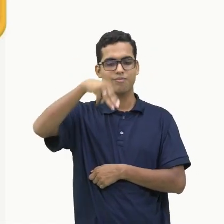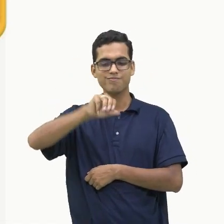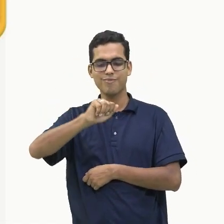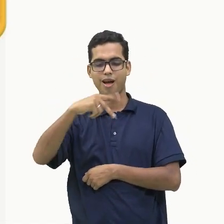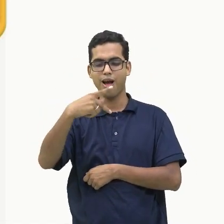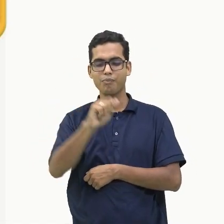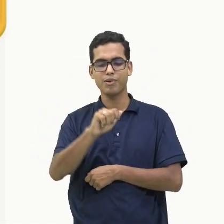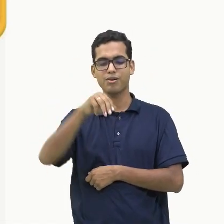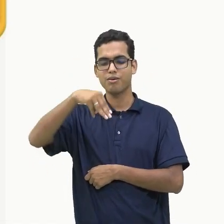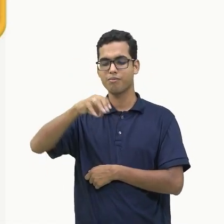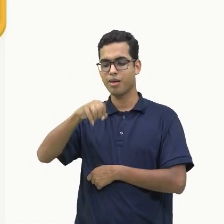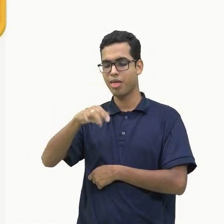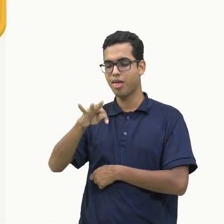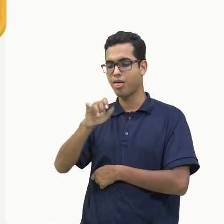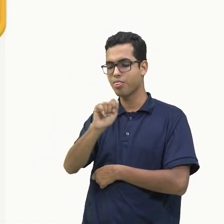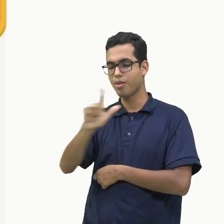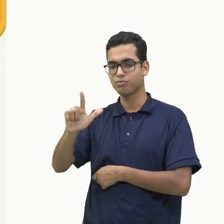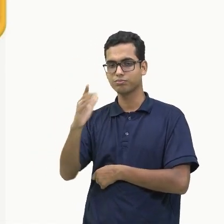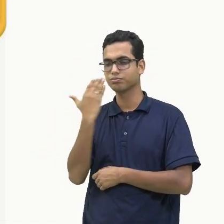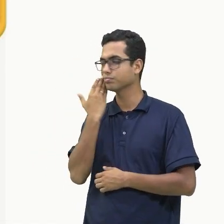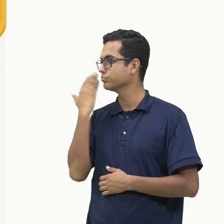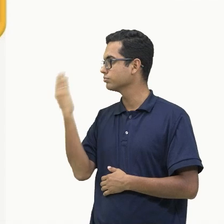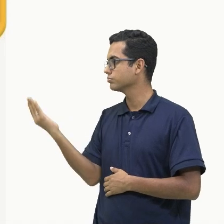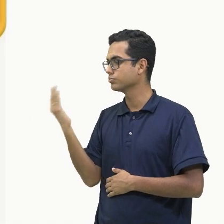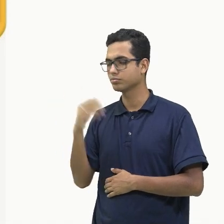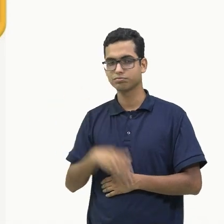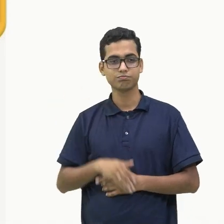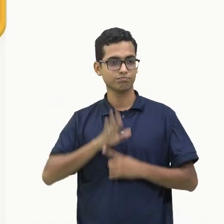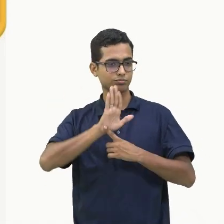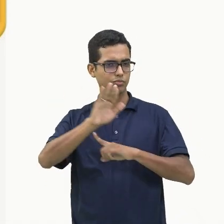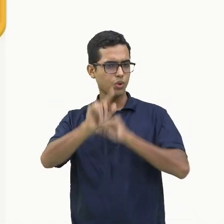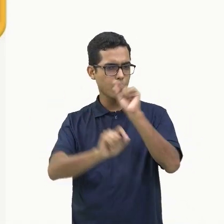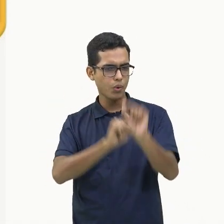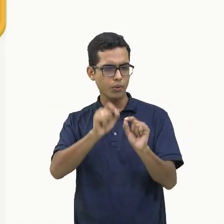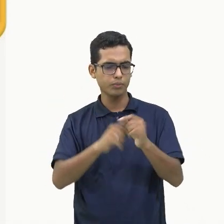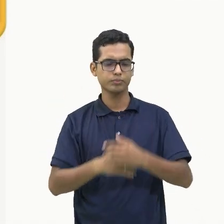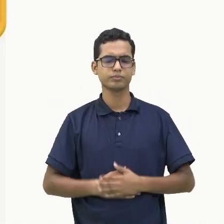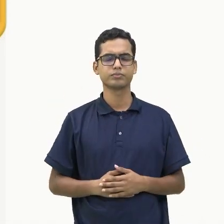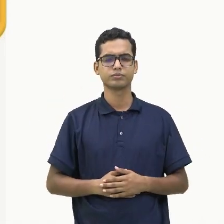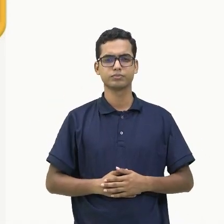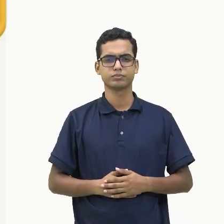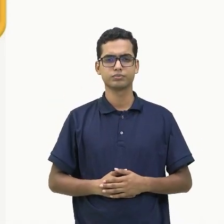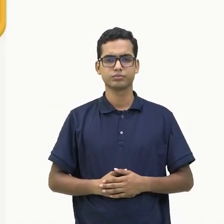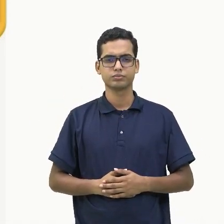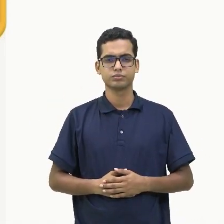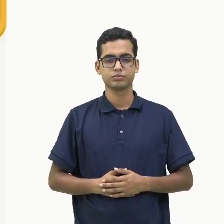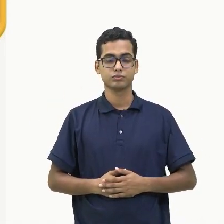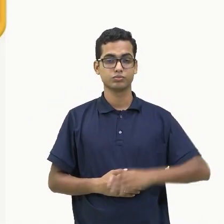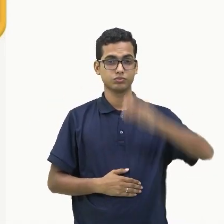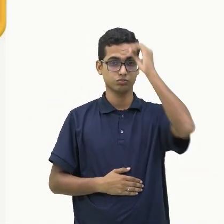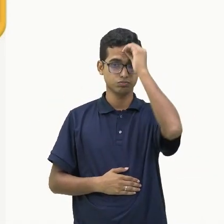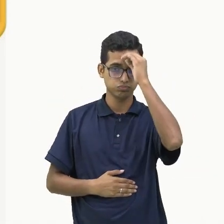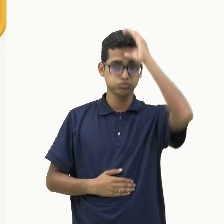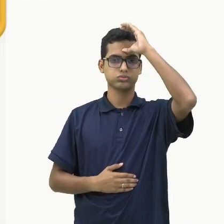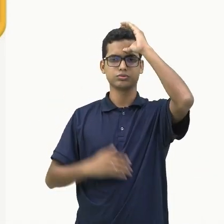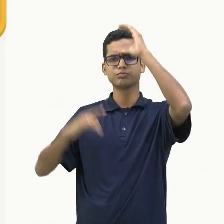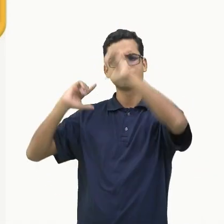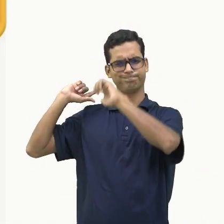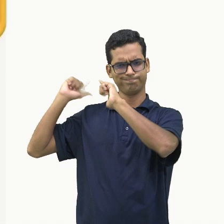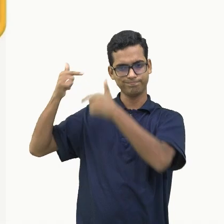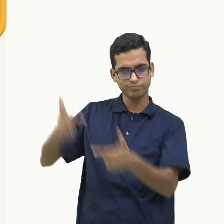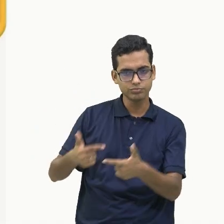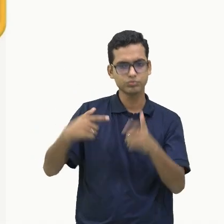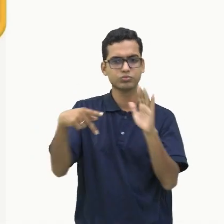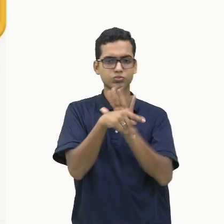nos mostrar, gente, uma conexão entre os saberes tradicionais, né,